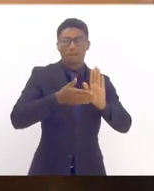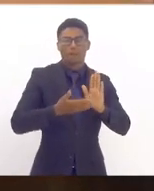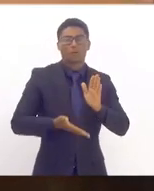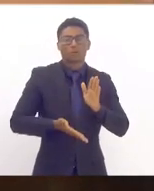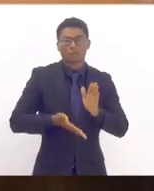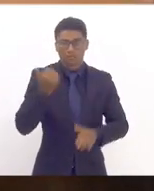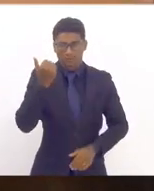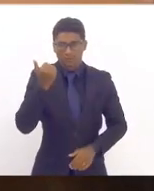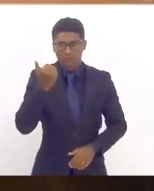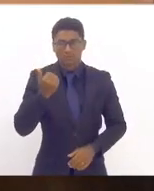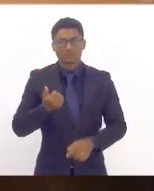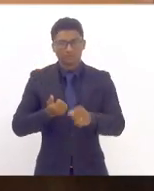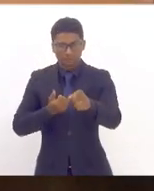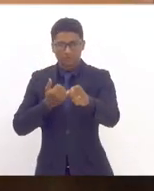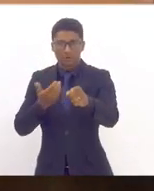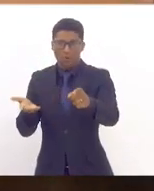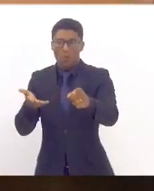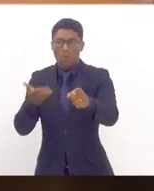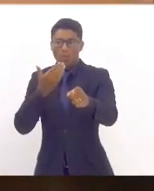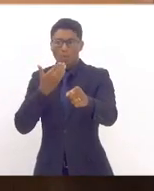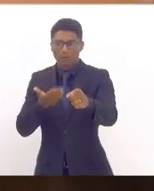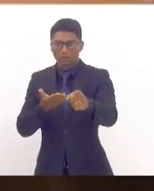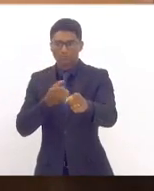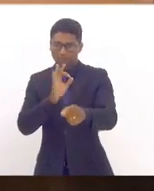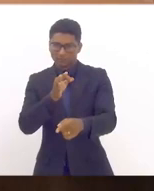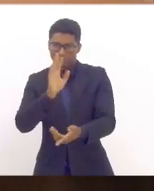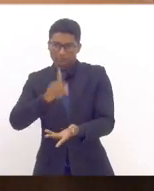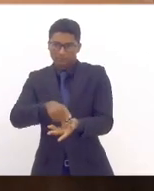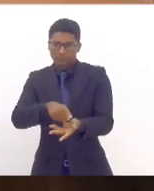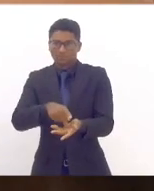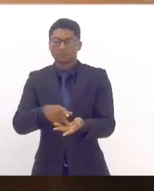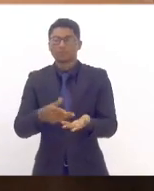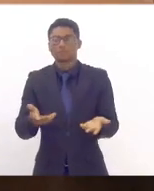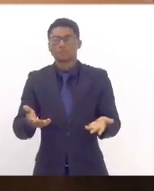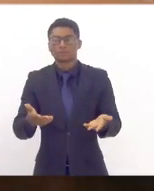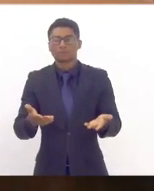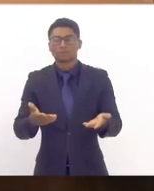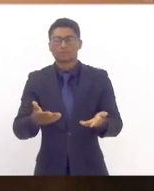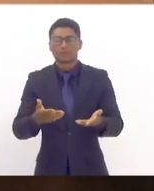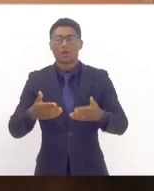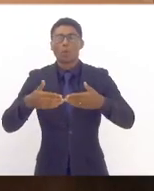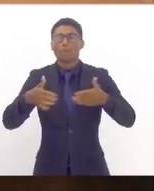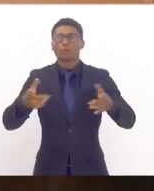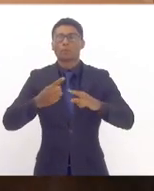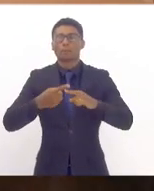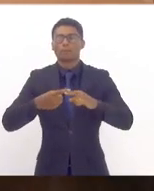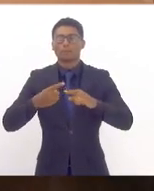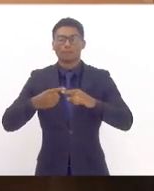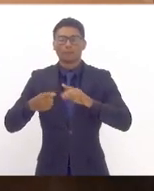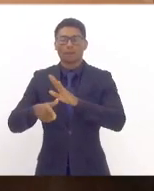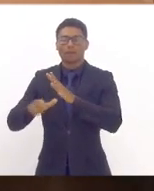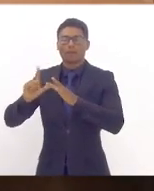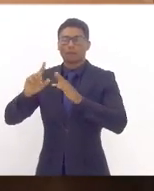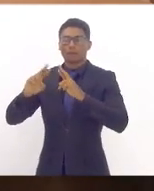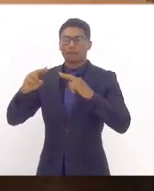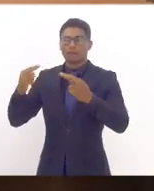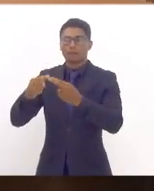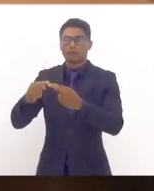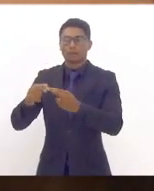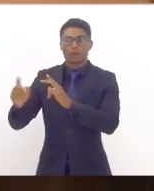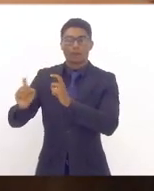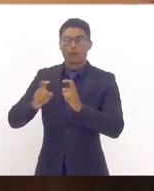o senhor tá solicitando hoje que é real nasceu dessa audiência pública mas ao mesmo